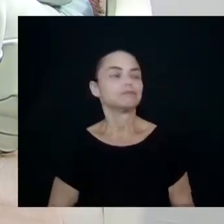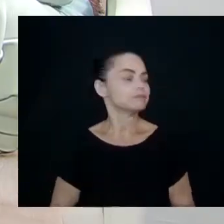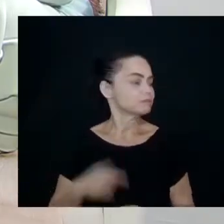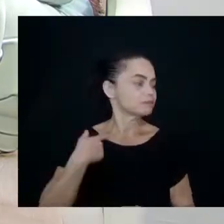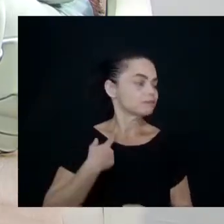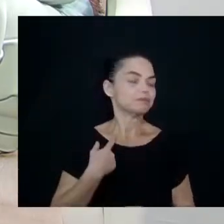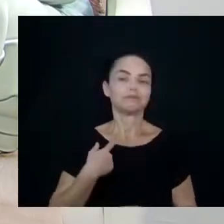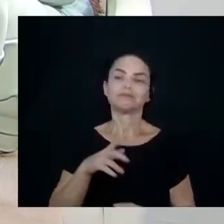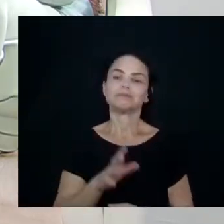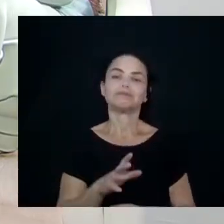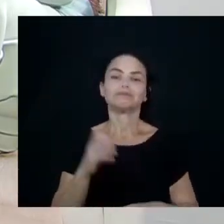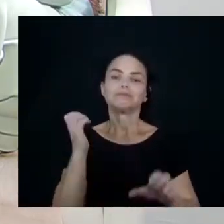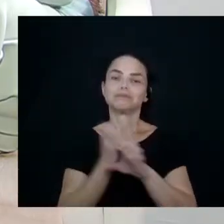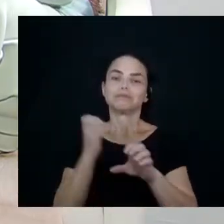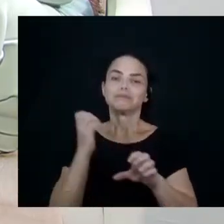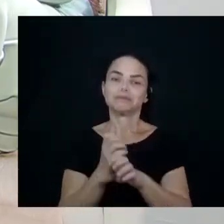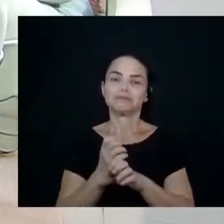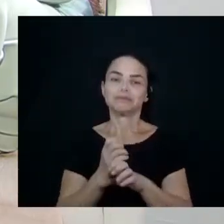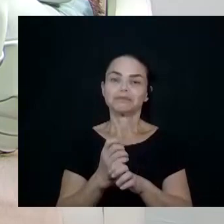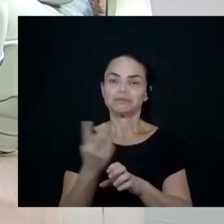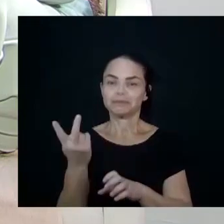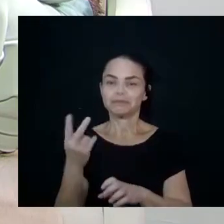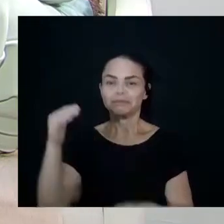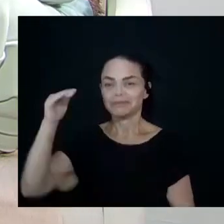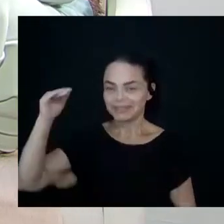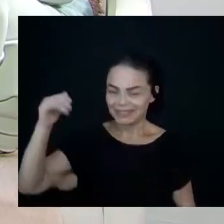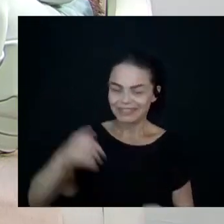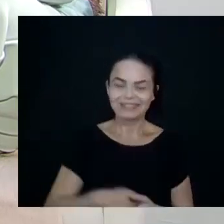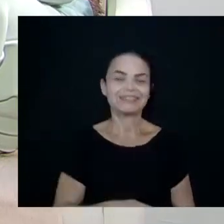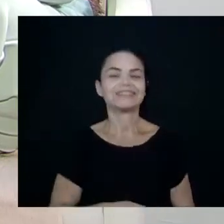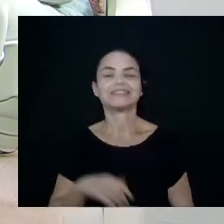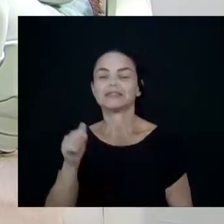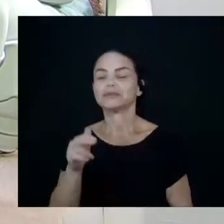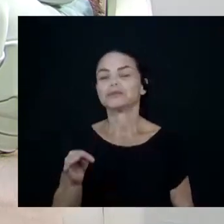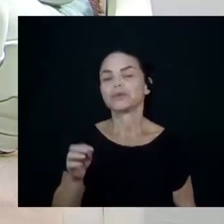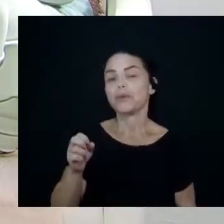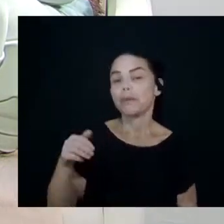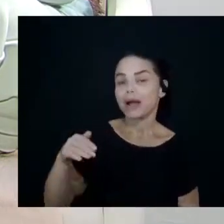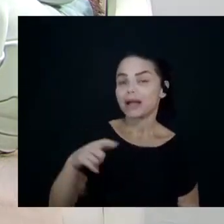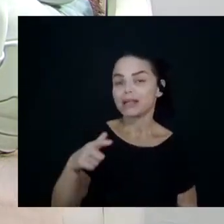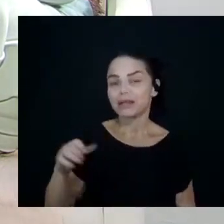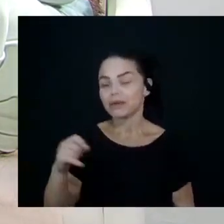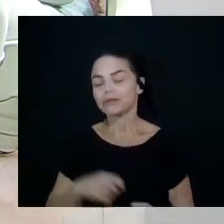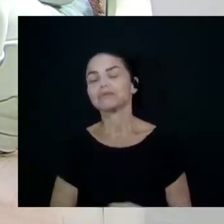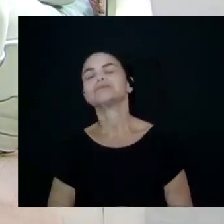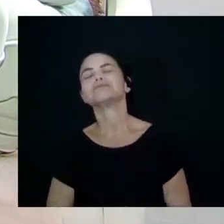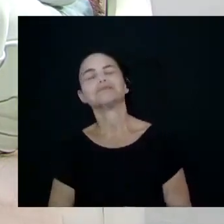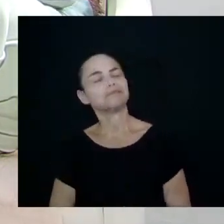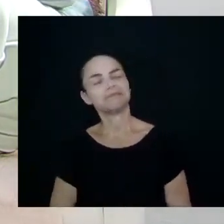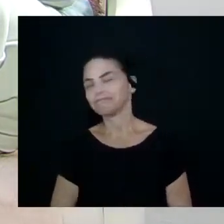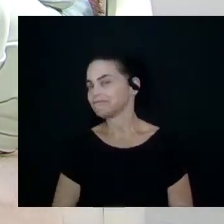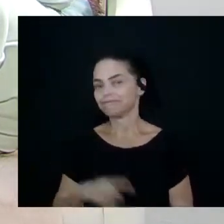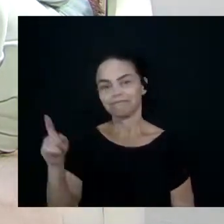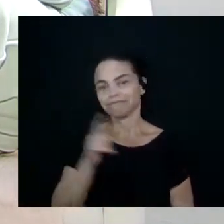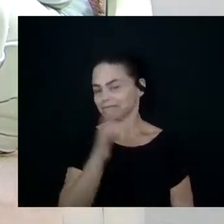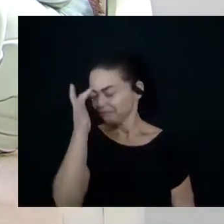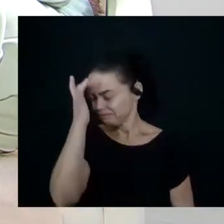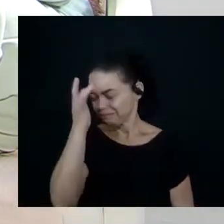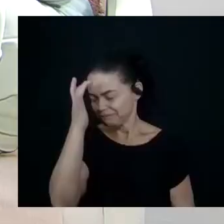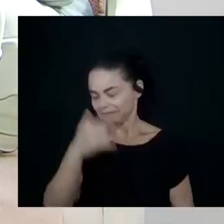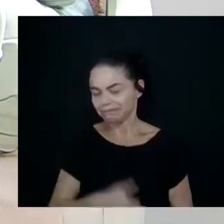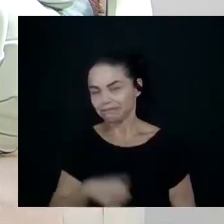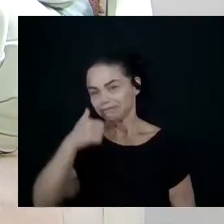uma fazendo engenharia de automação. 2 adultas, então, 2 gente. adultas. E vou dizer que não foi nada